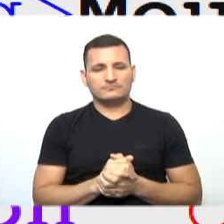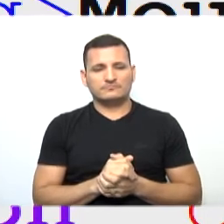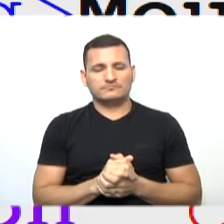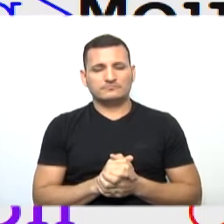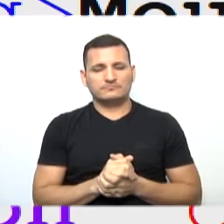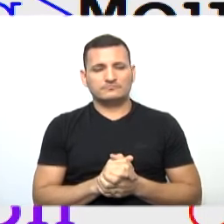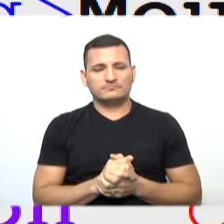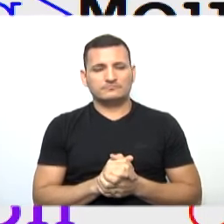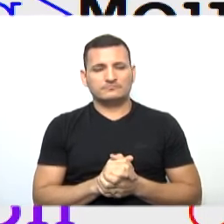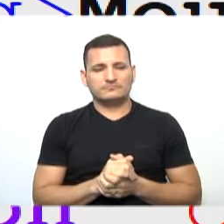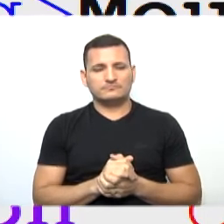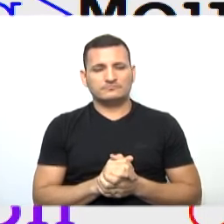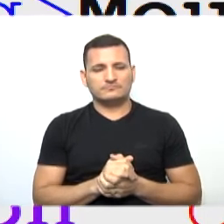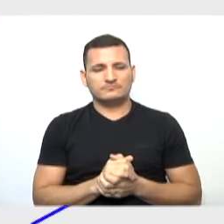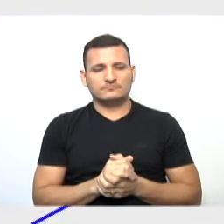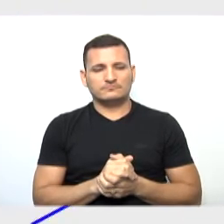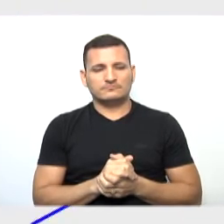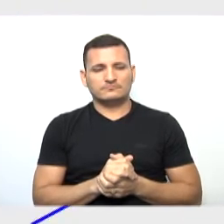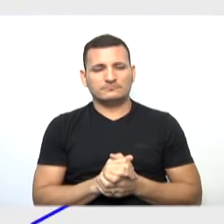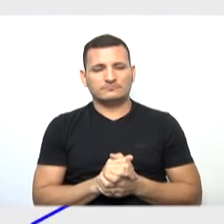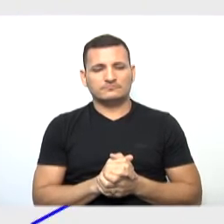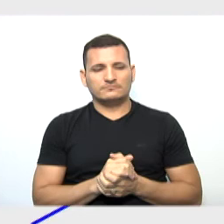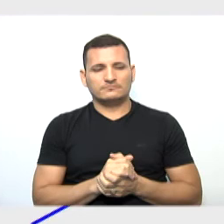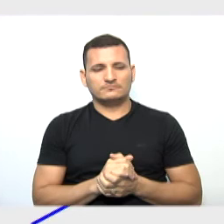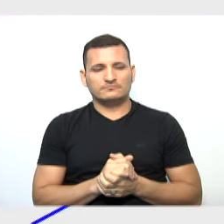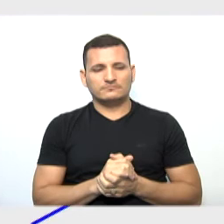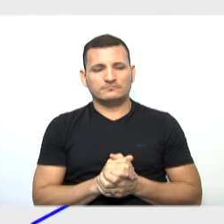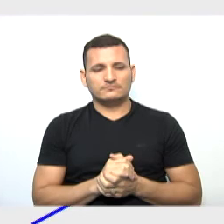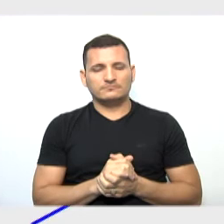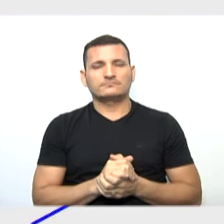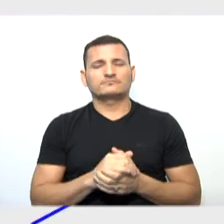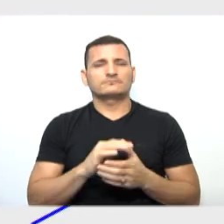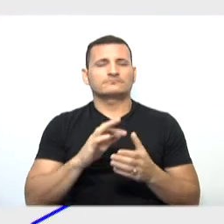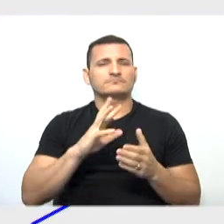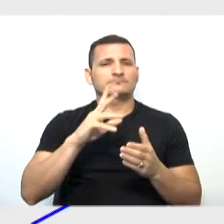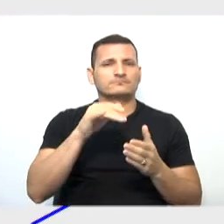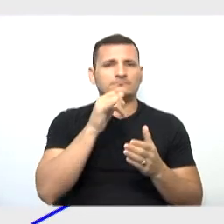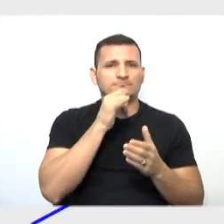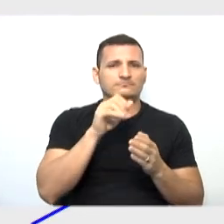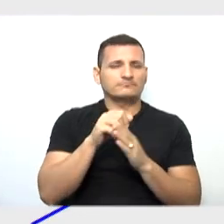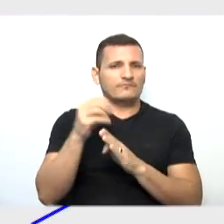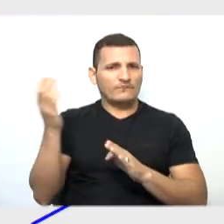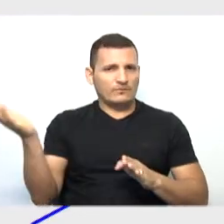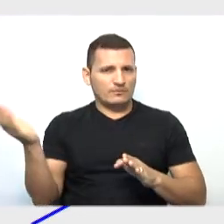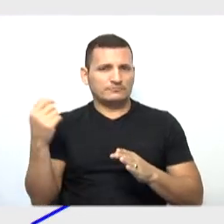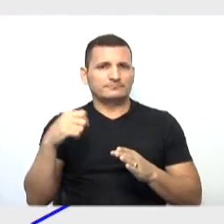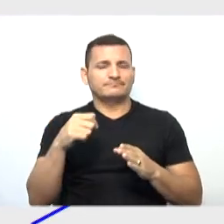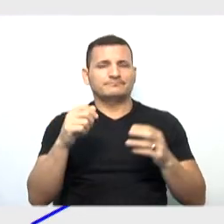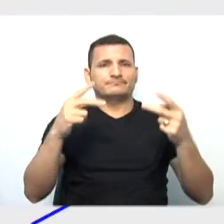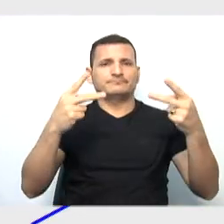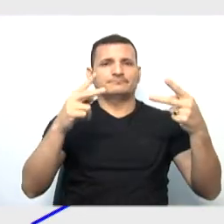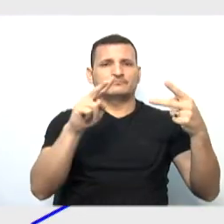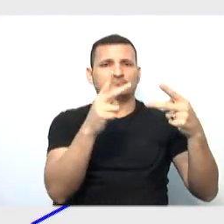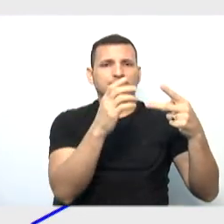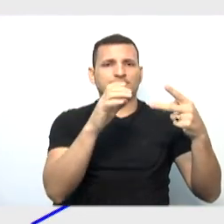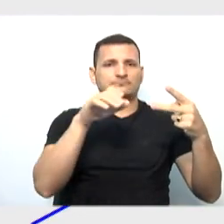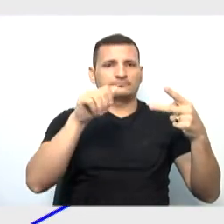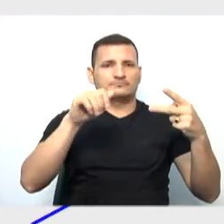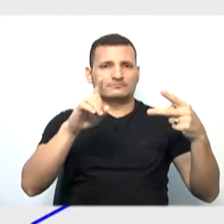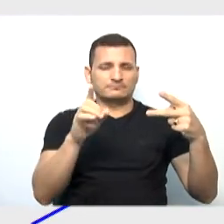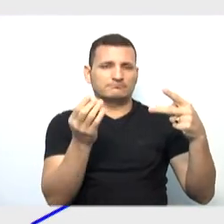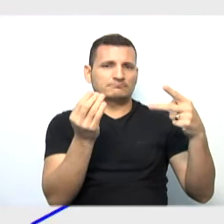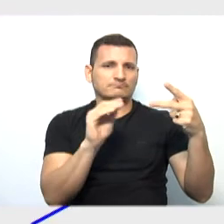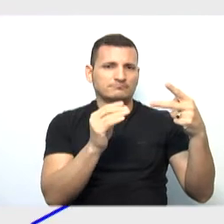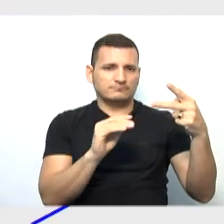nosso estilo do CSS. Então, tudo que for ligado a páginas externas, pessoal, coloquem dentro do head, tá? Vou